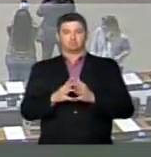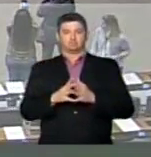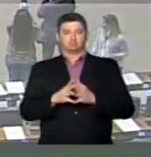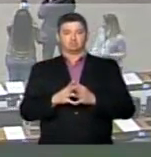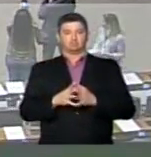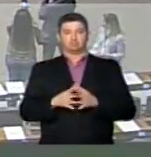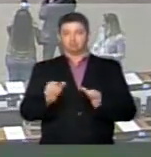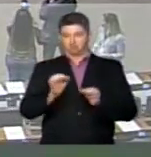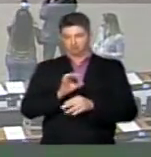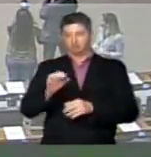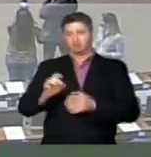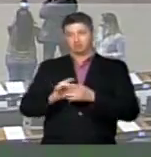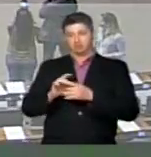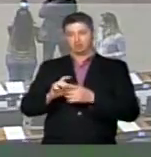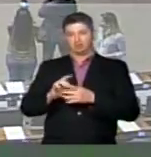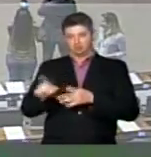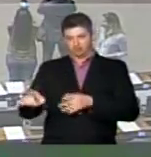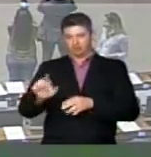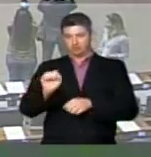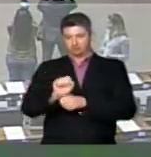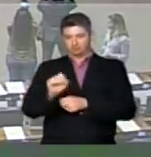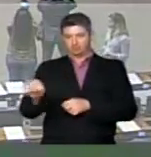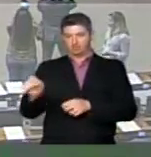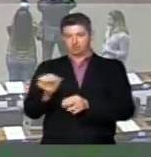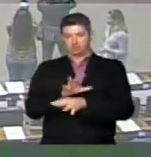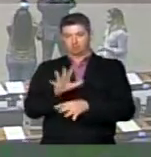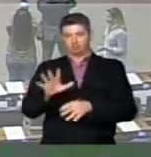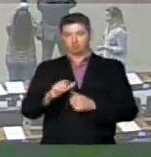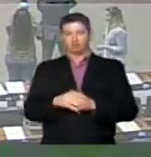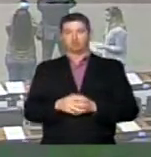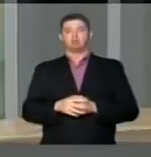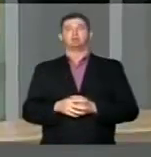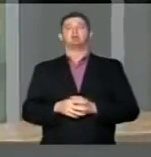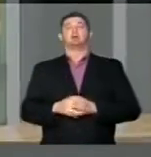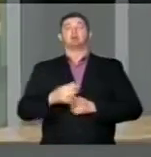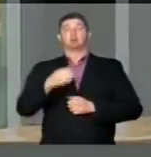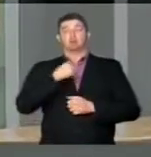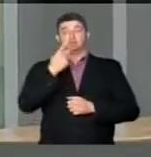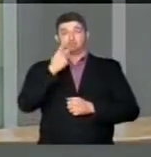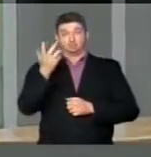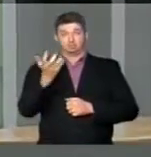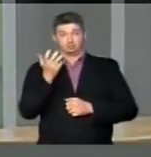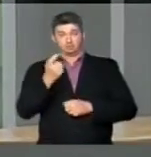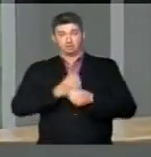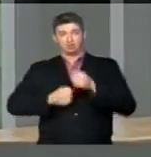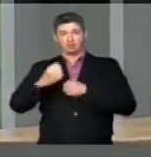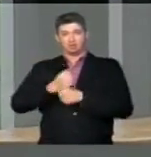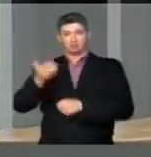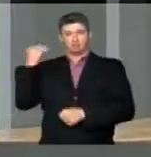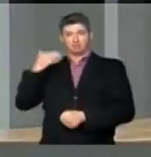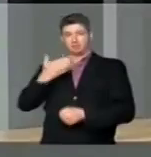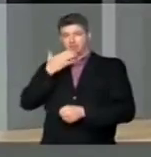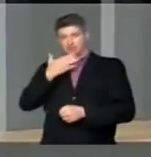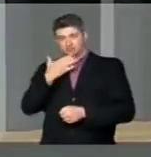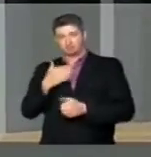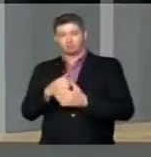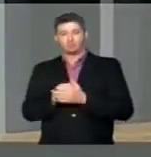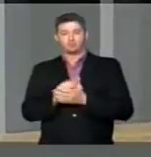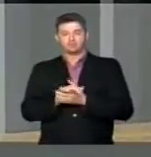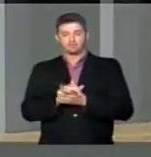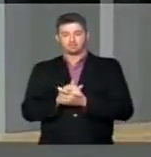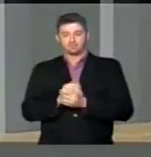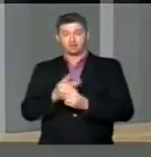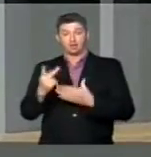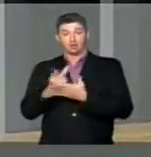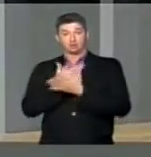após ele terminar, deputado. eu quero destacar que no final do ano passado aconteceu